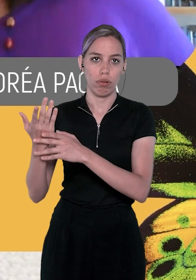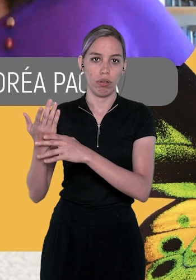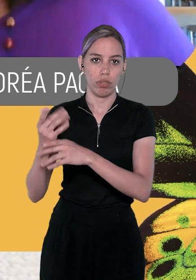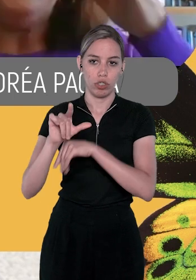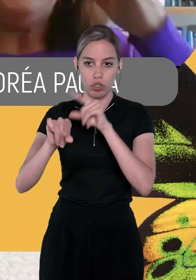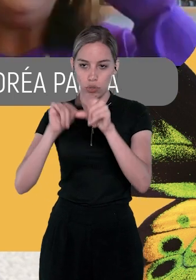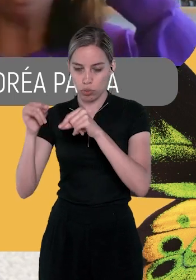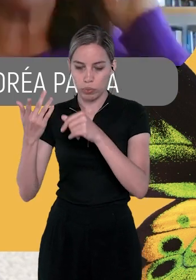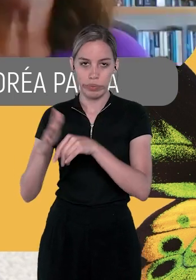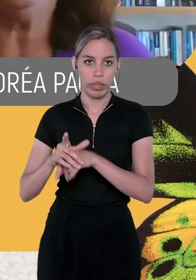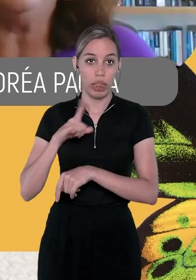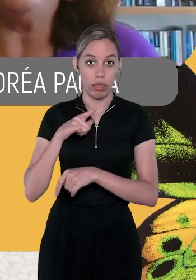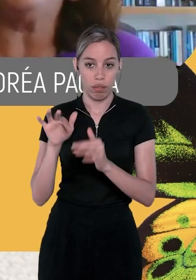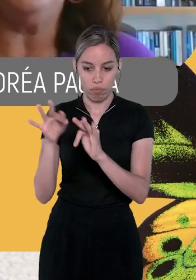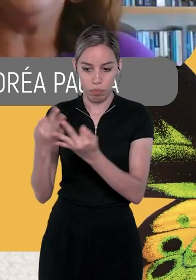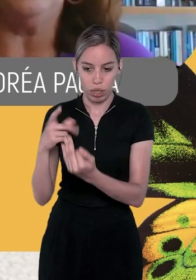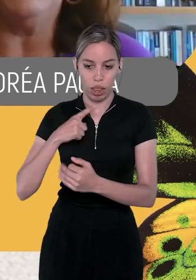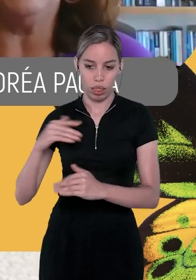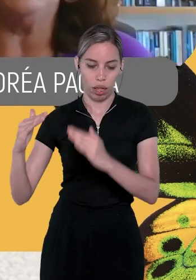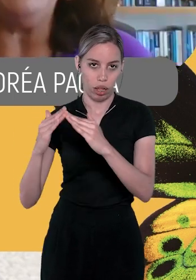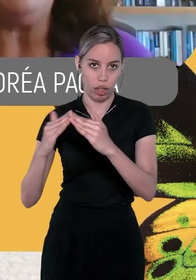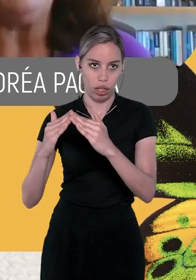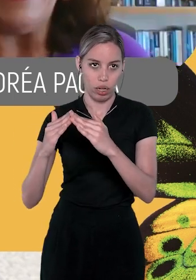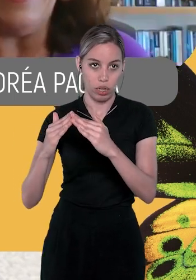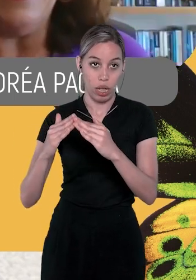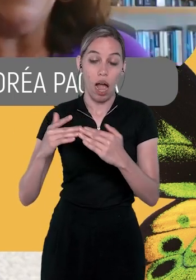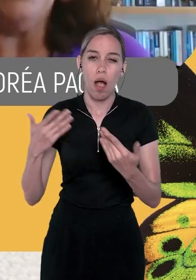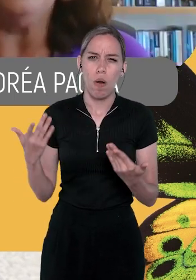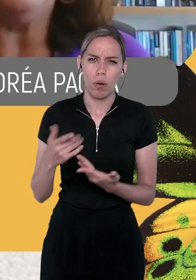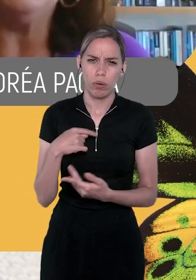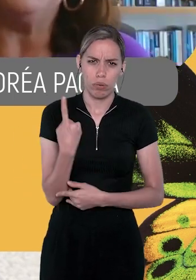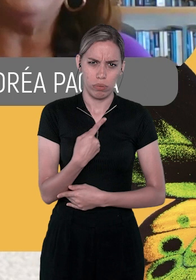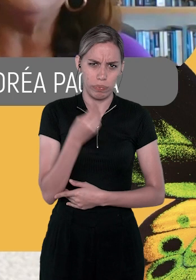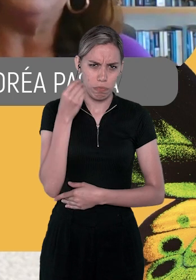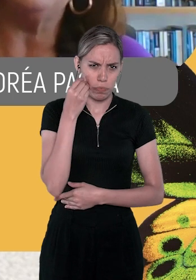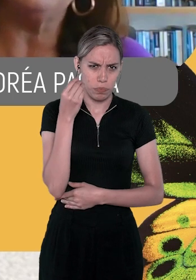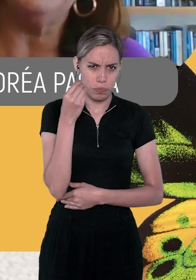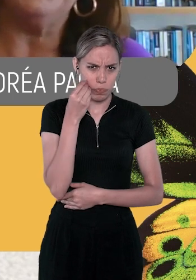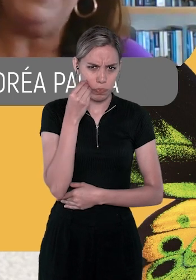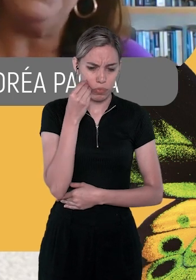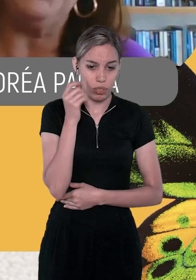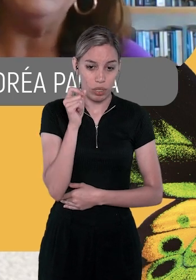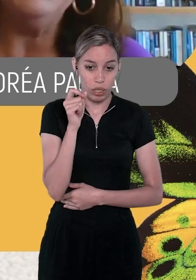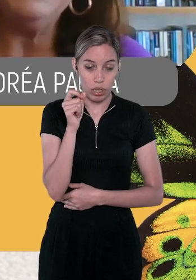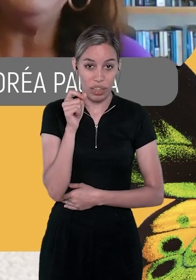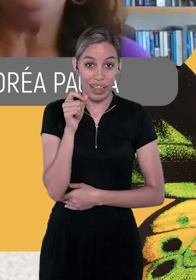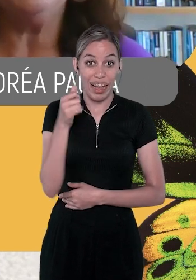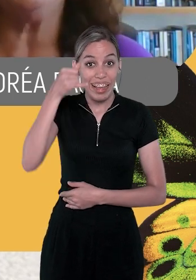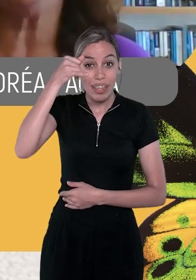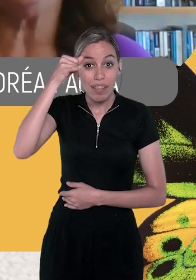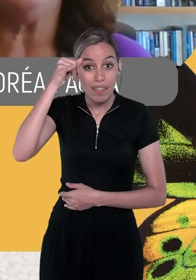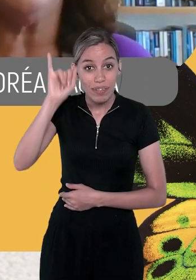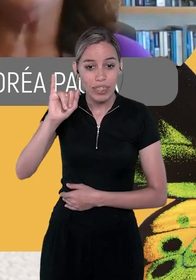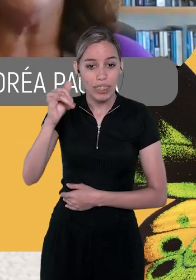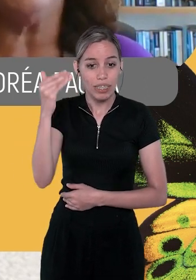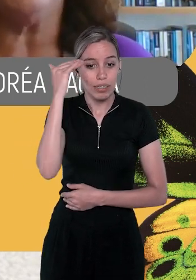estudar. A nossa tentativa hoje de blindar os adolescentes do sofrimento tem remetido